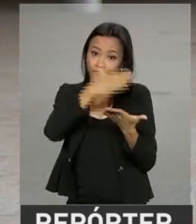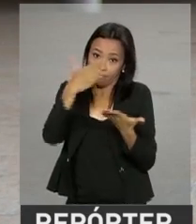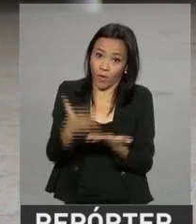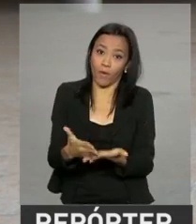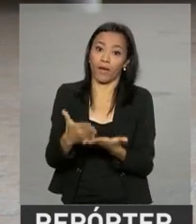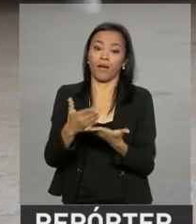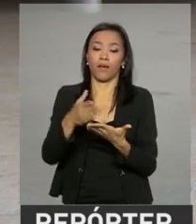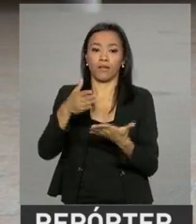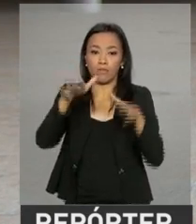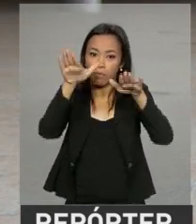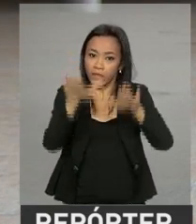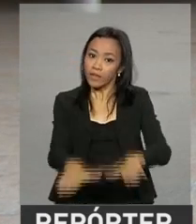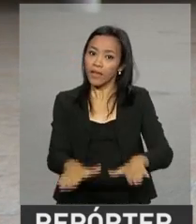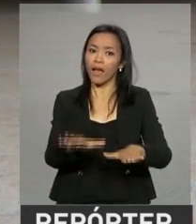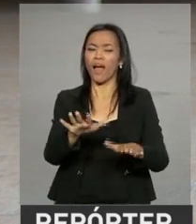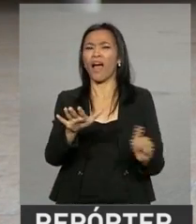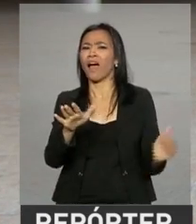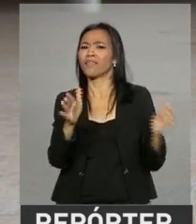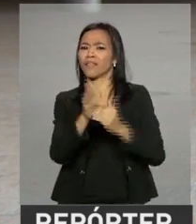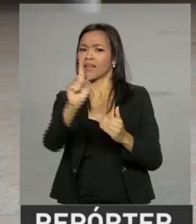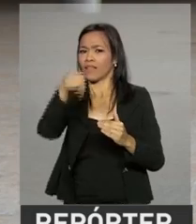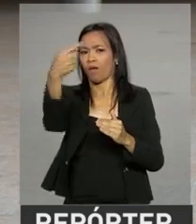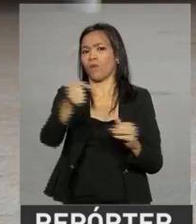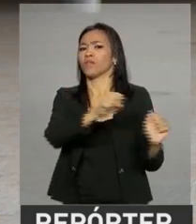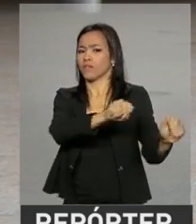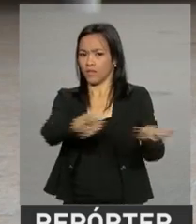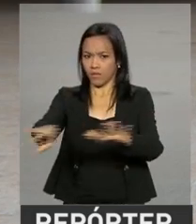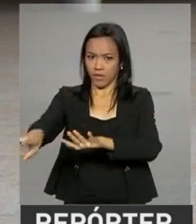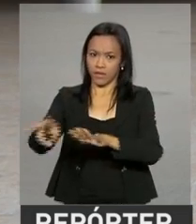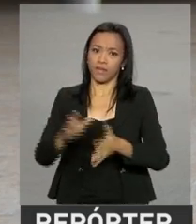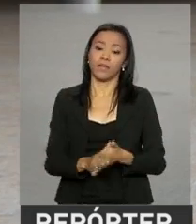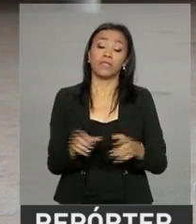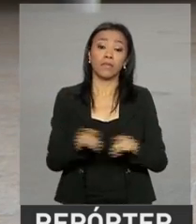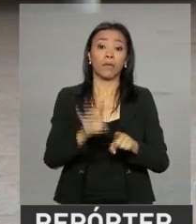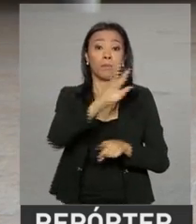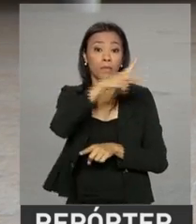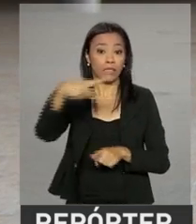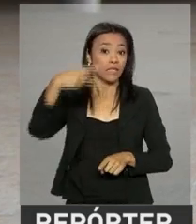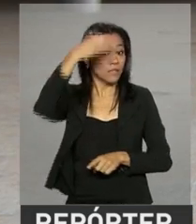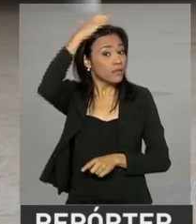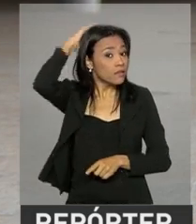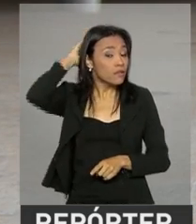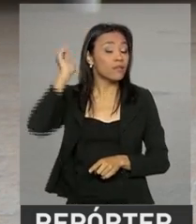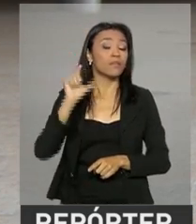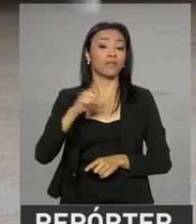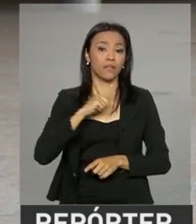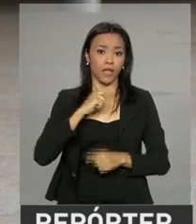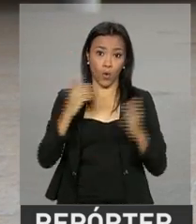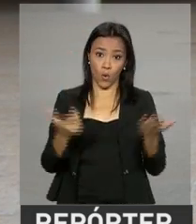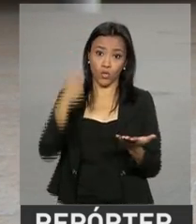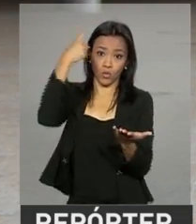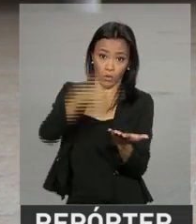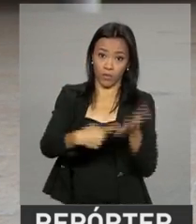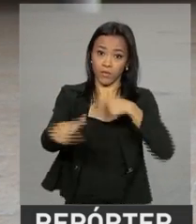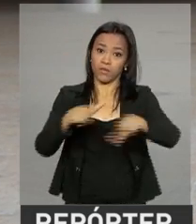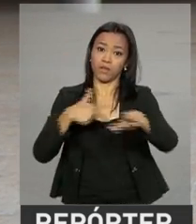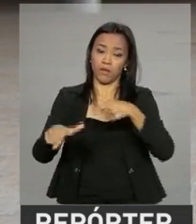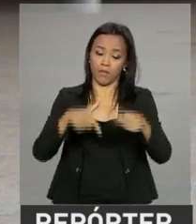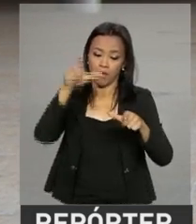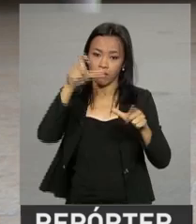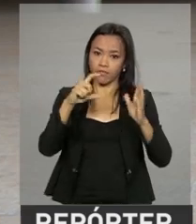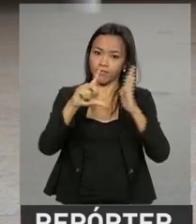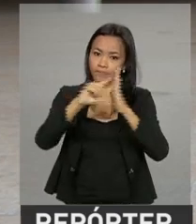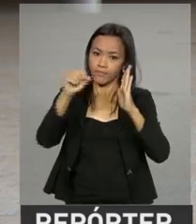Michel Temer, deve durar até a semana que vem. E Renata, o presidente em exercício Michel Temer tem agenda hoje aqui no Palácio do